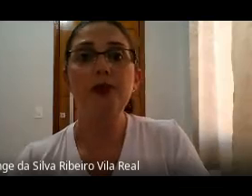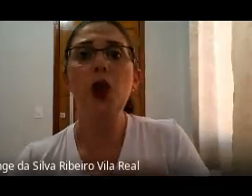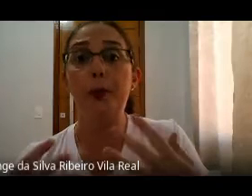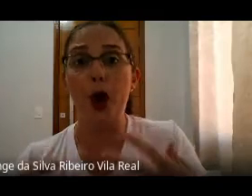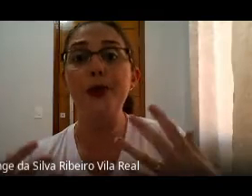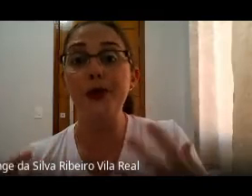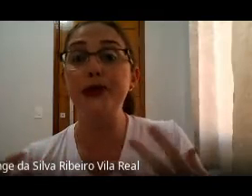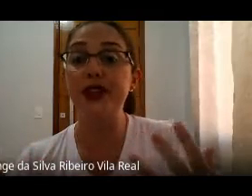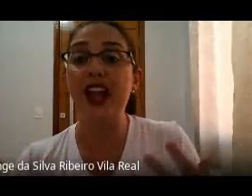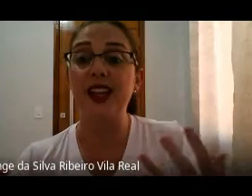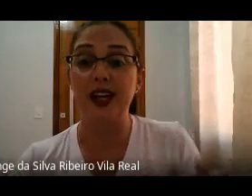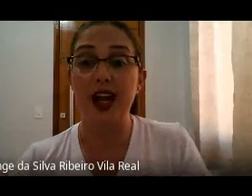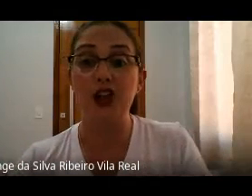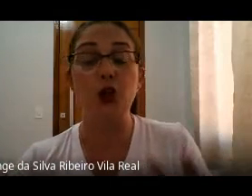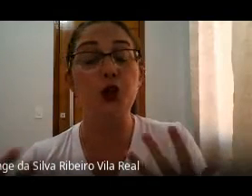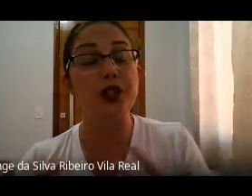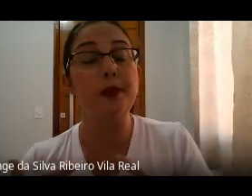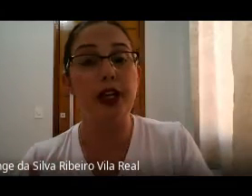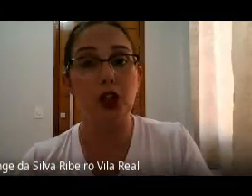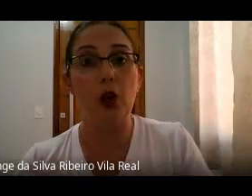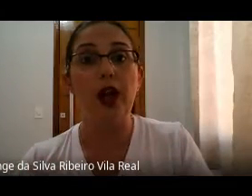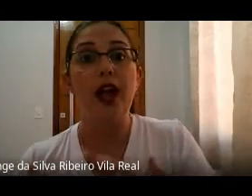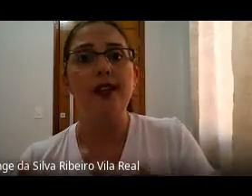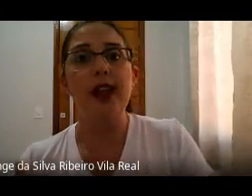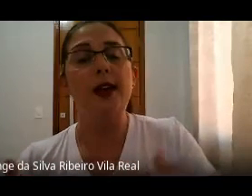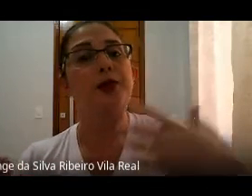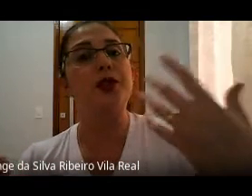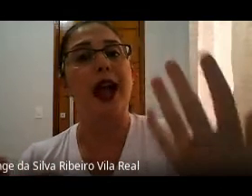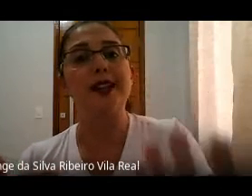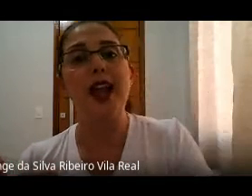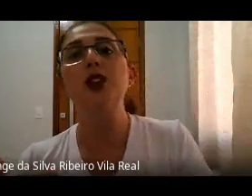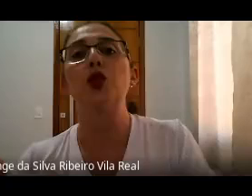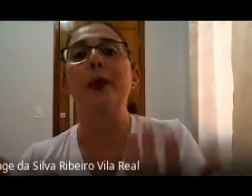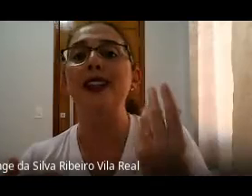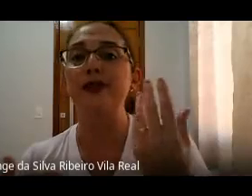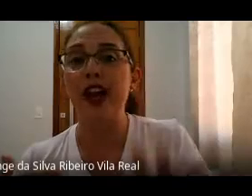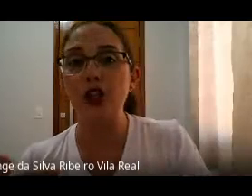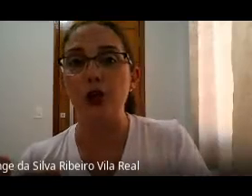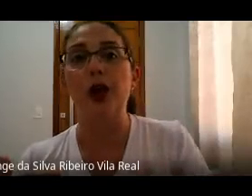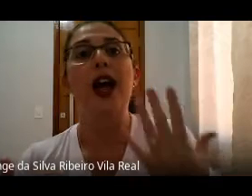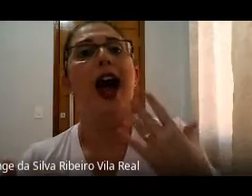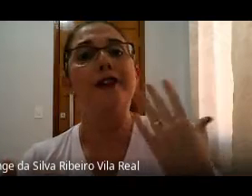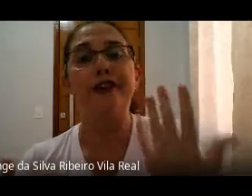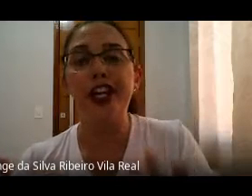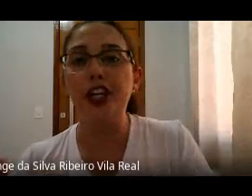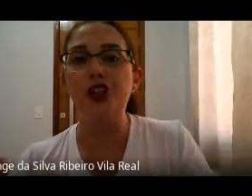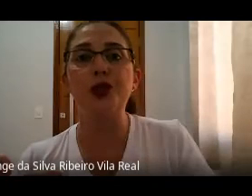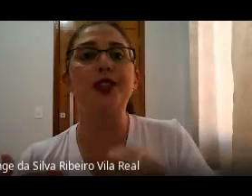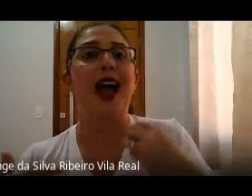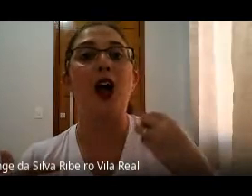aprendizagem. O próprio uso da internet nos possibilitou termos acesso mais fácil